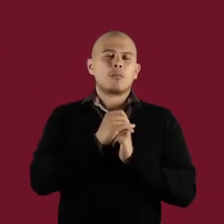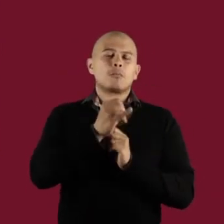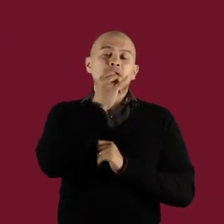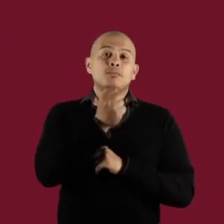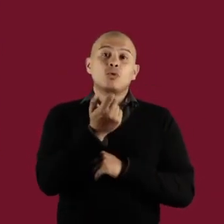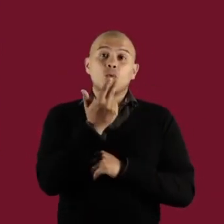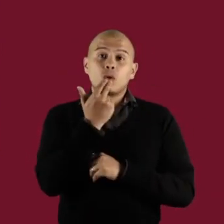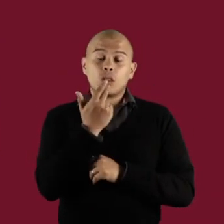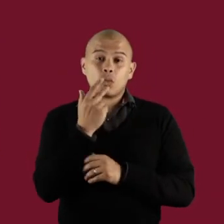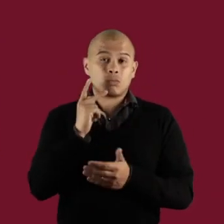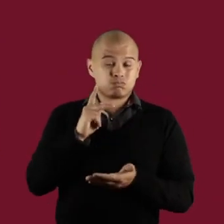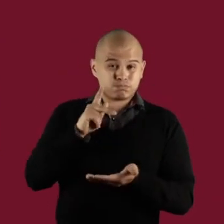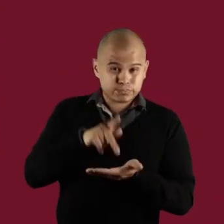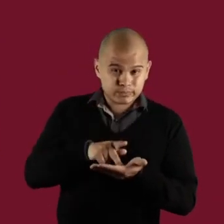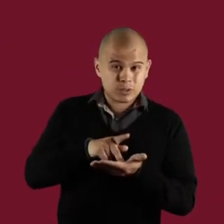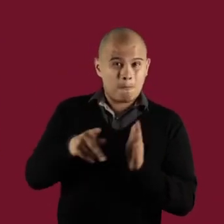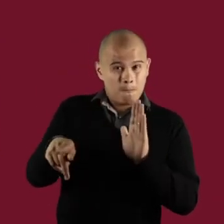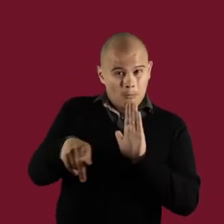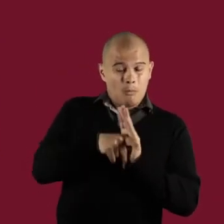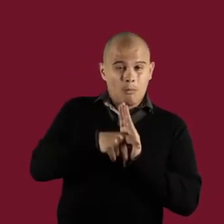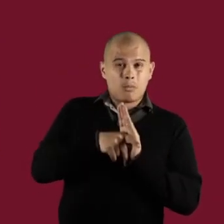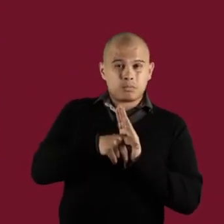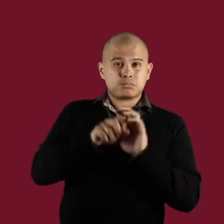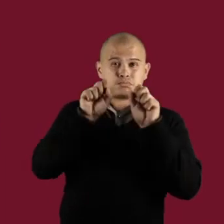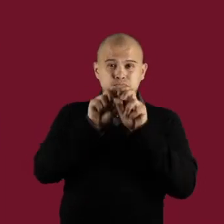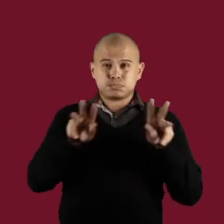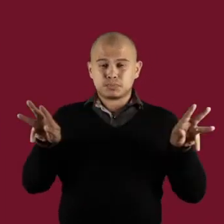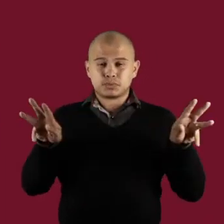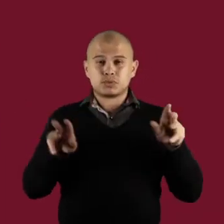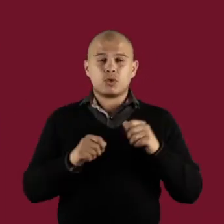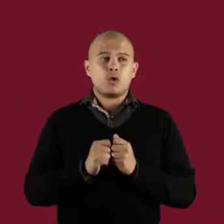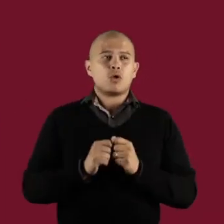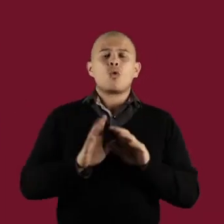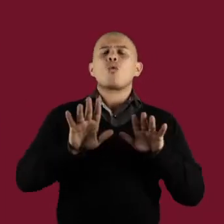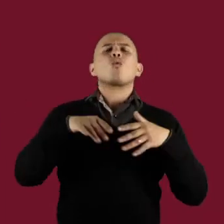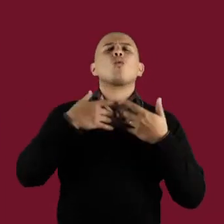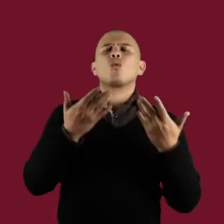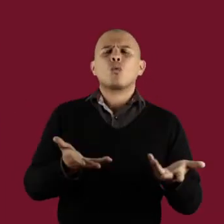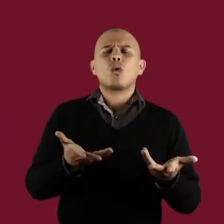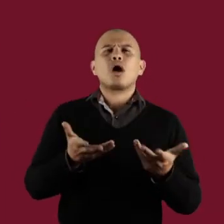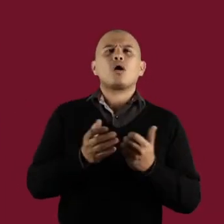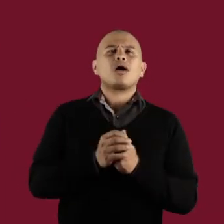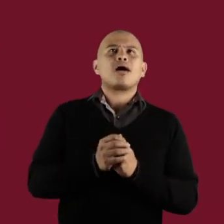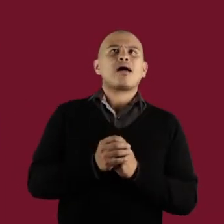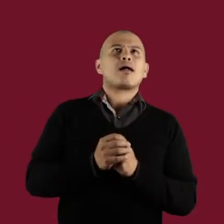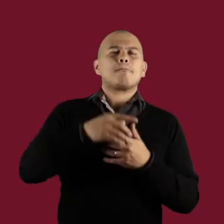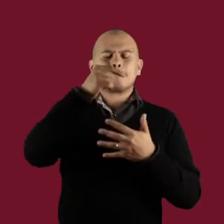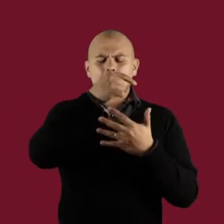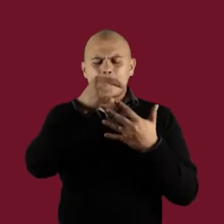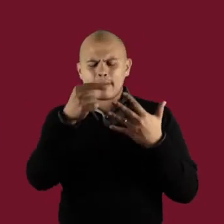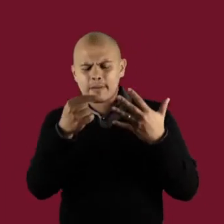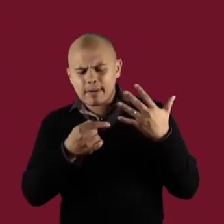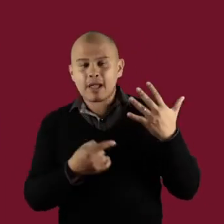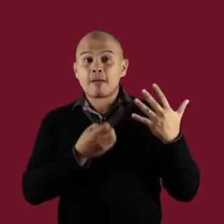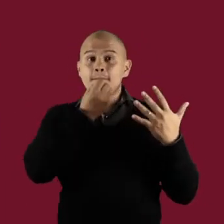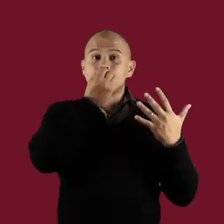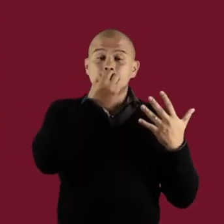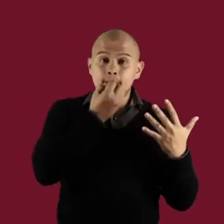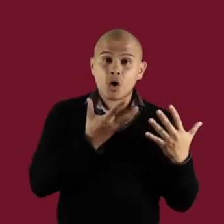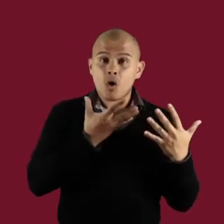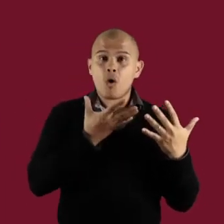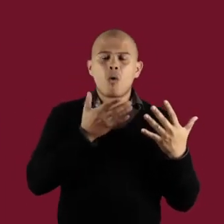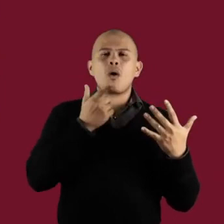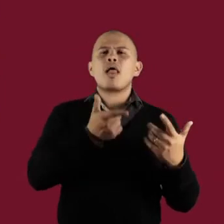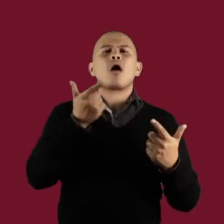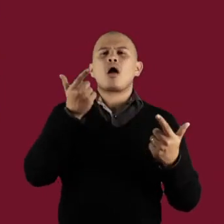né, que a ONU adota. Quais são os benefícios, vamos dizer assim, que outras estruturas, o que elas